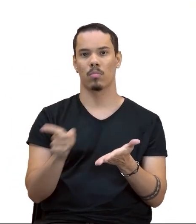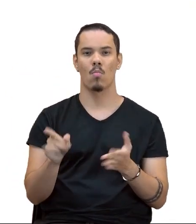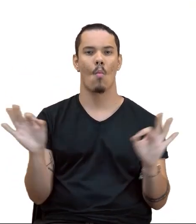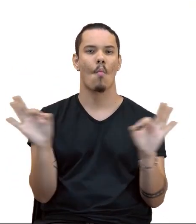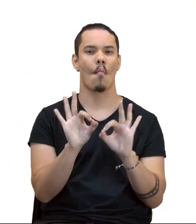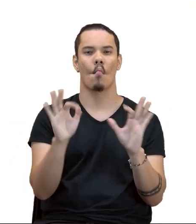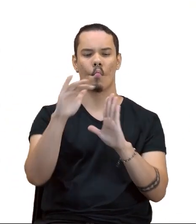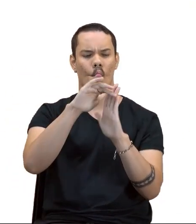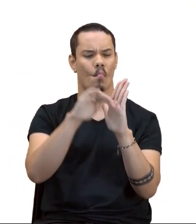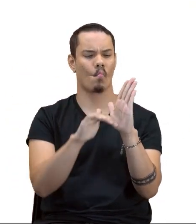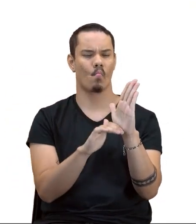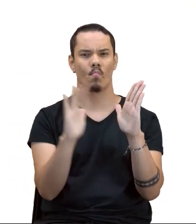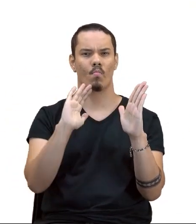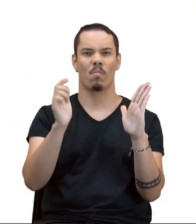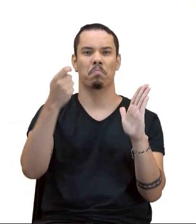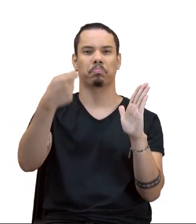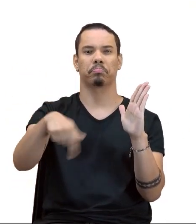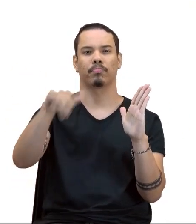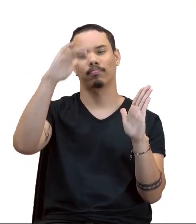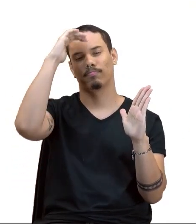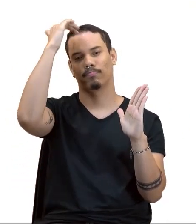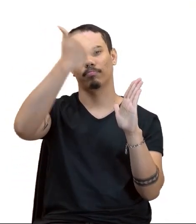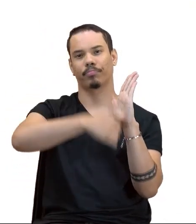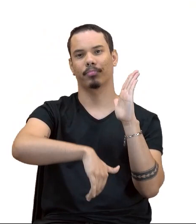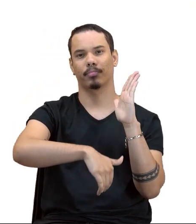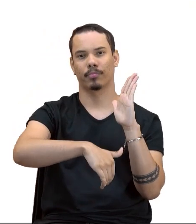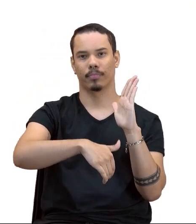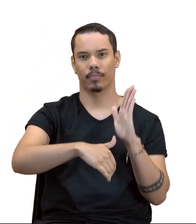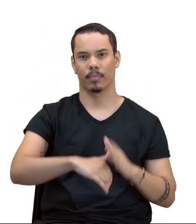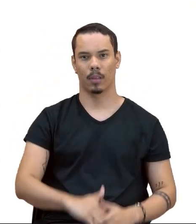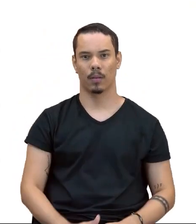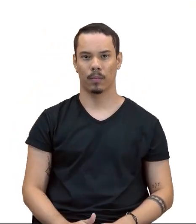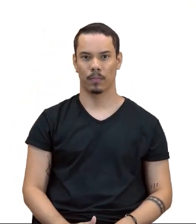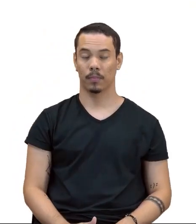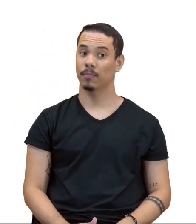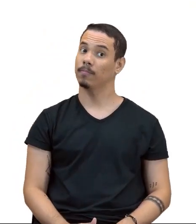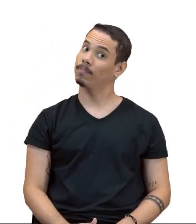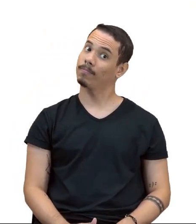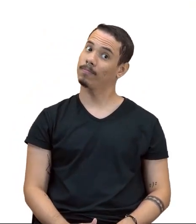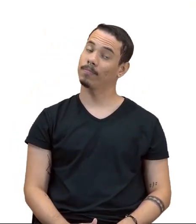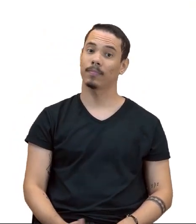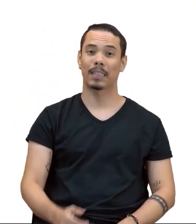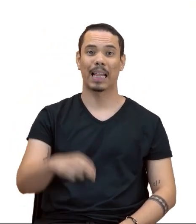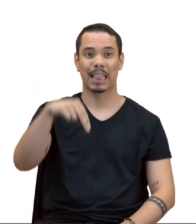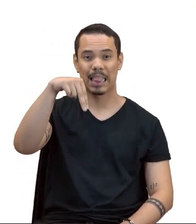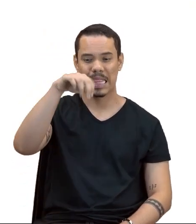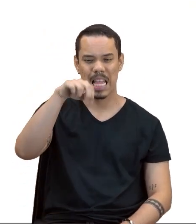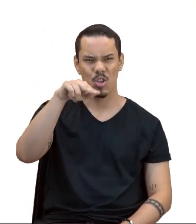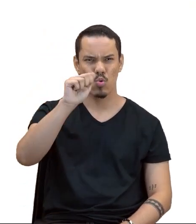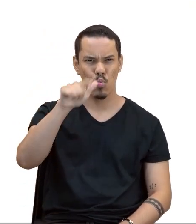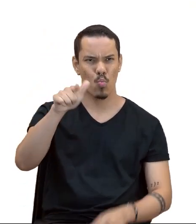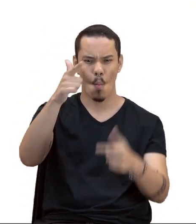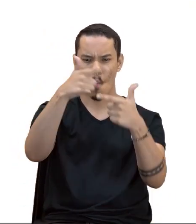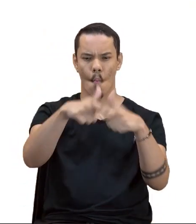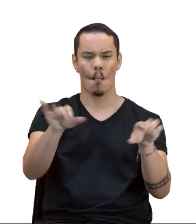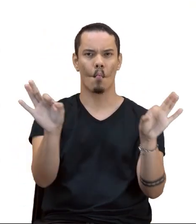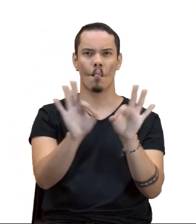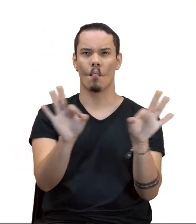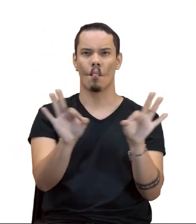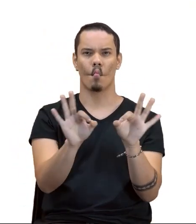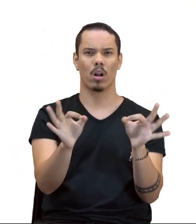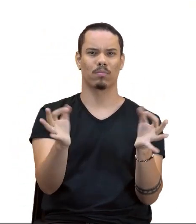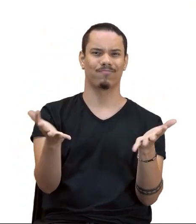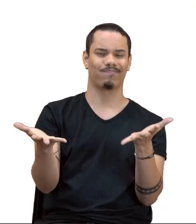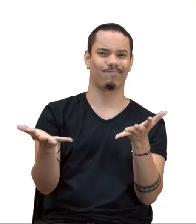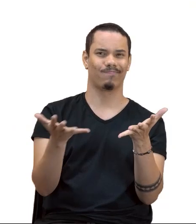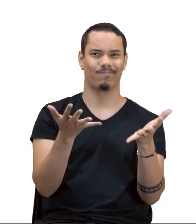ser beneficiário dele. Pois é, né? Outra palavra aí, nenhum, né? Nenhum critério. Até grifar aqui, nenhum.